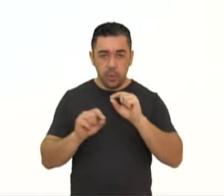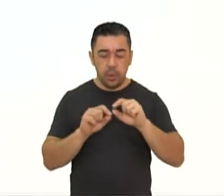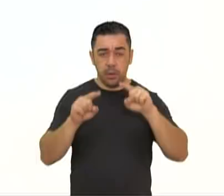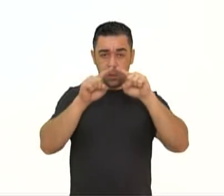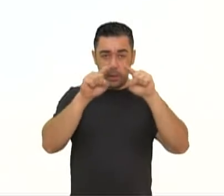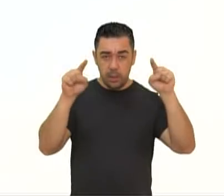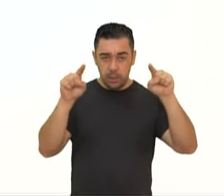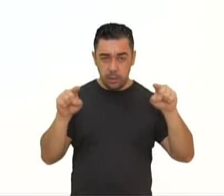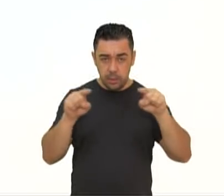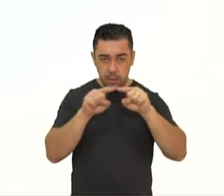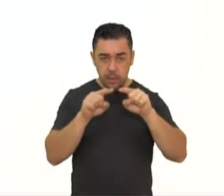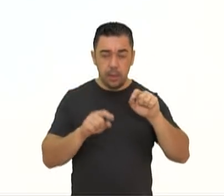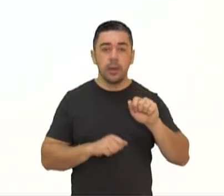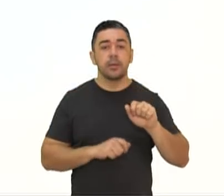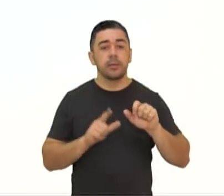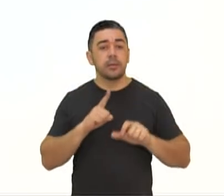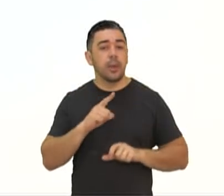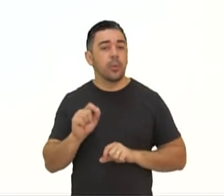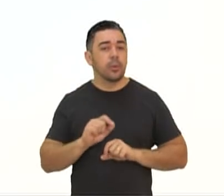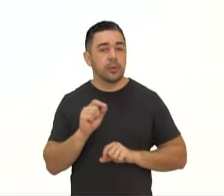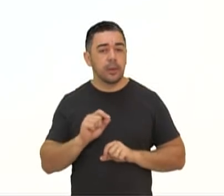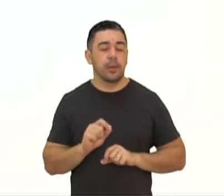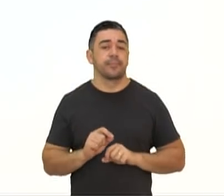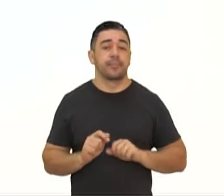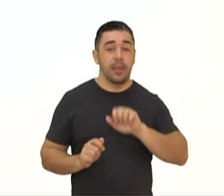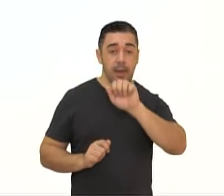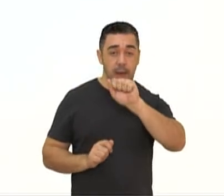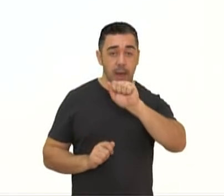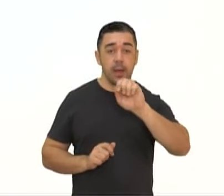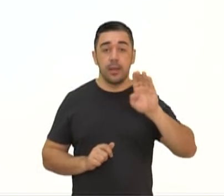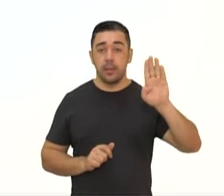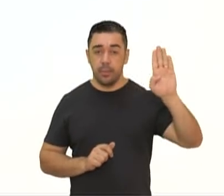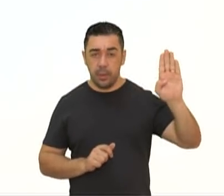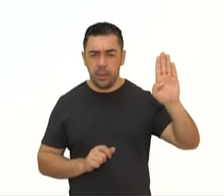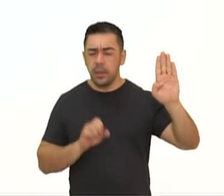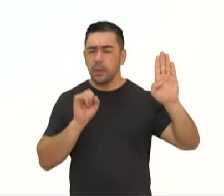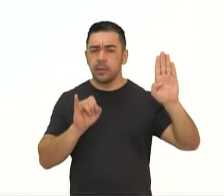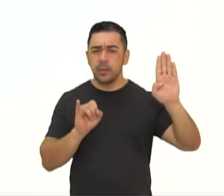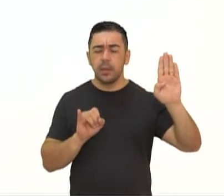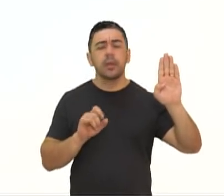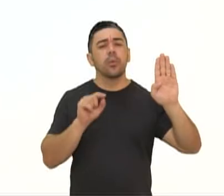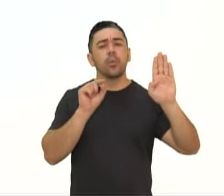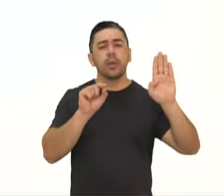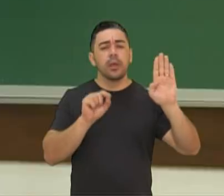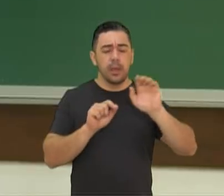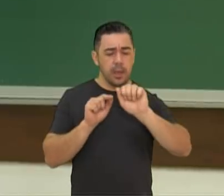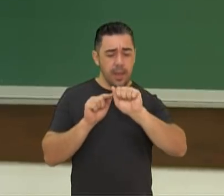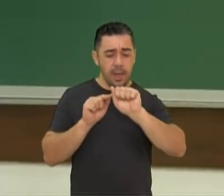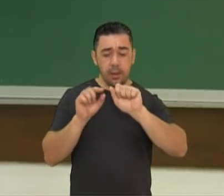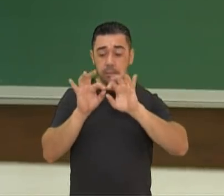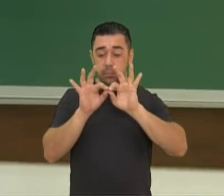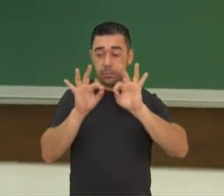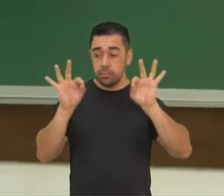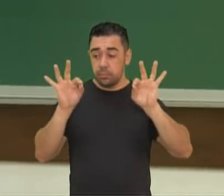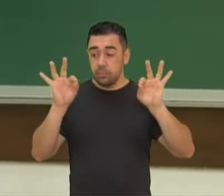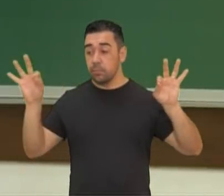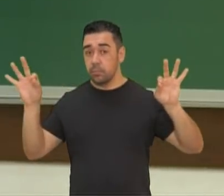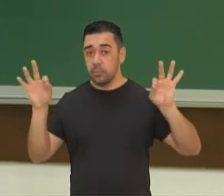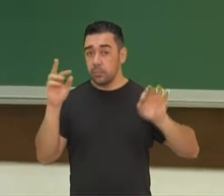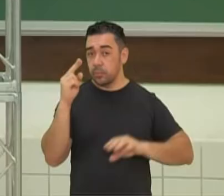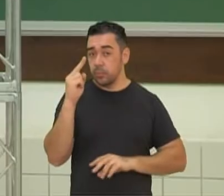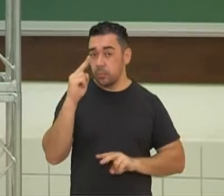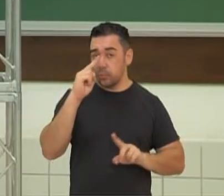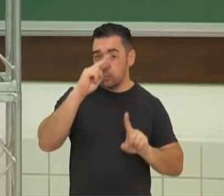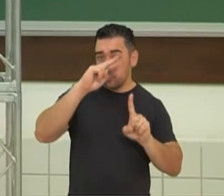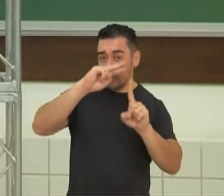possui comprimento A e largura B. O que acontece com a sua área se duplicarmos o comprimento? O que vai acontecer se a gente duplicar o comprimento? Dá